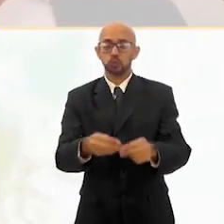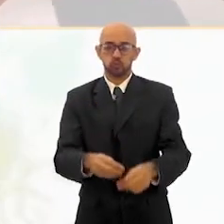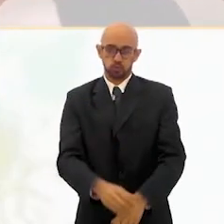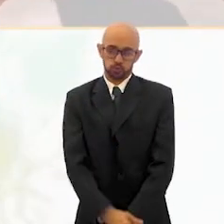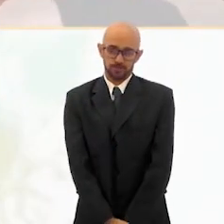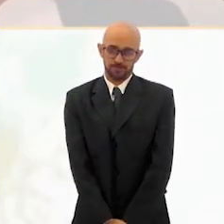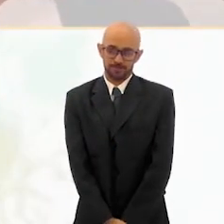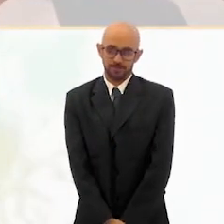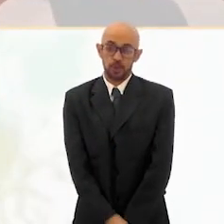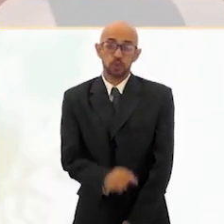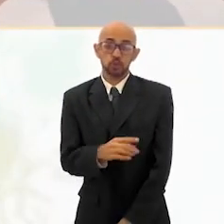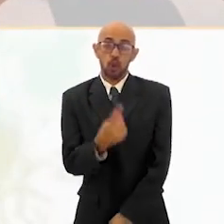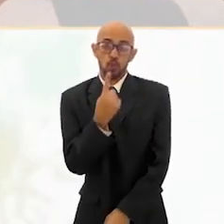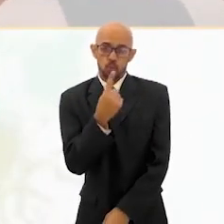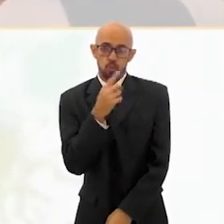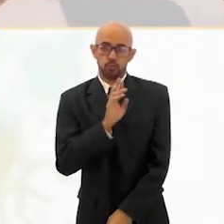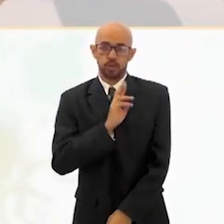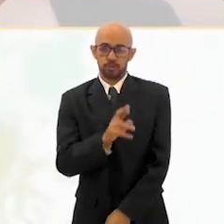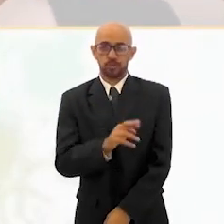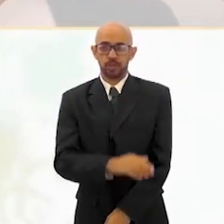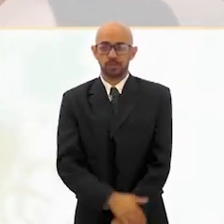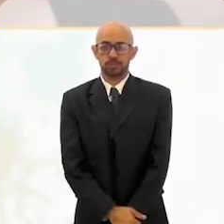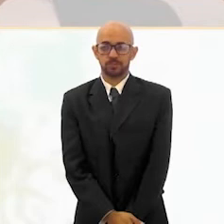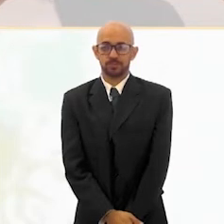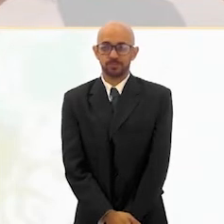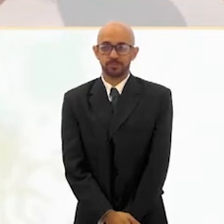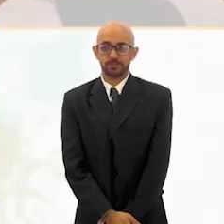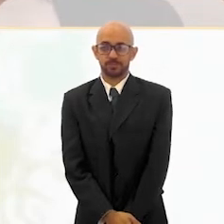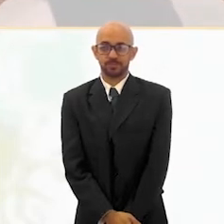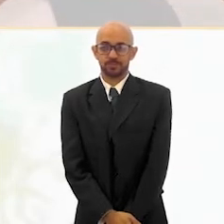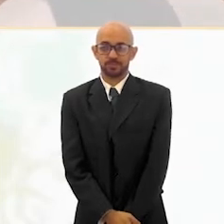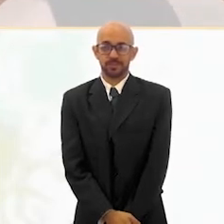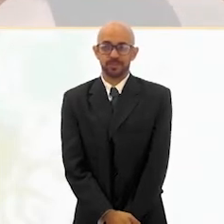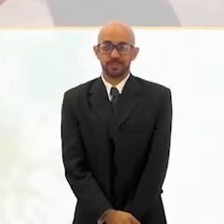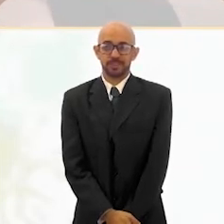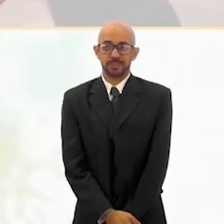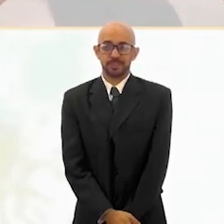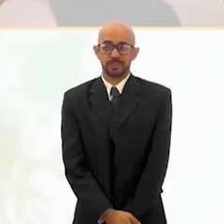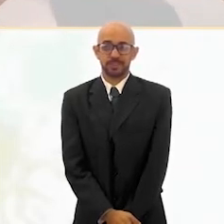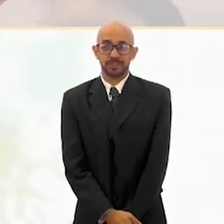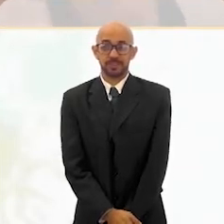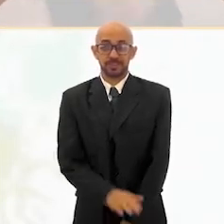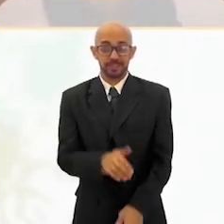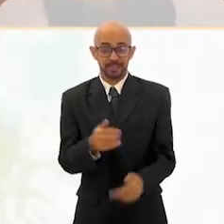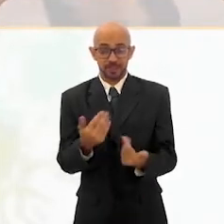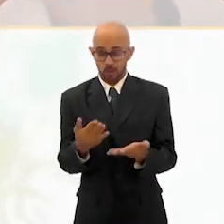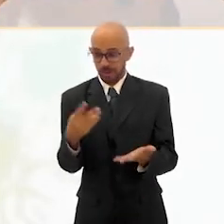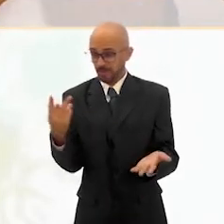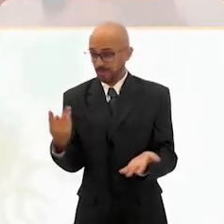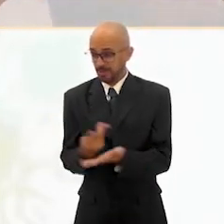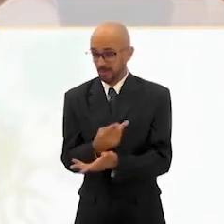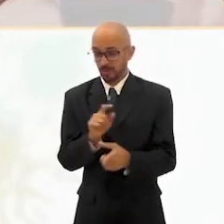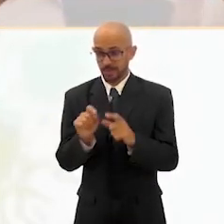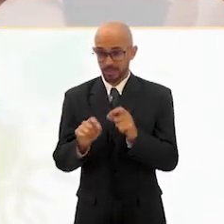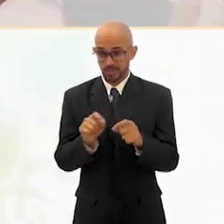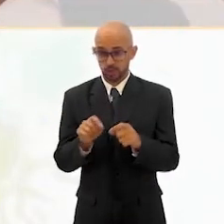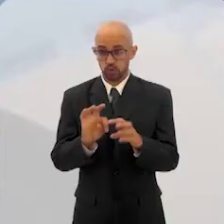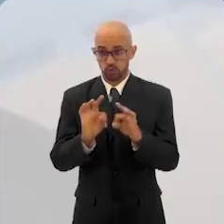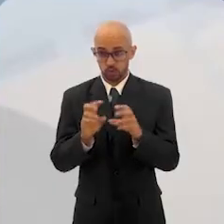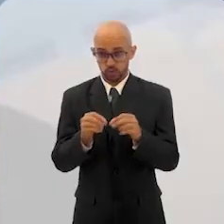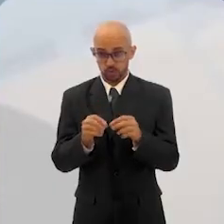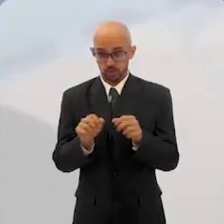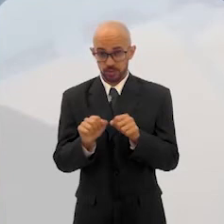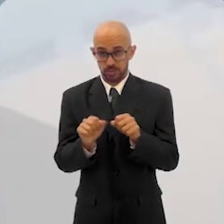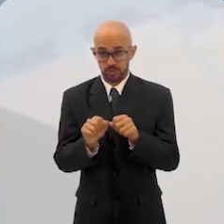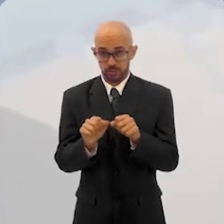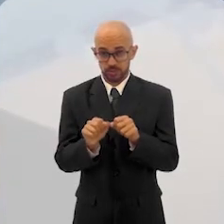eu passei. Olha, Eu só não olha. passei em uma, que E por era que você na época que escolheu eu. química? Então, na verdade, assim, dessas todas que eu